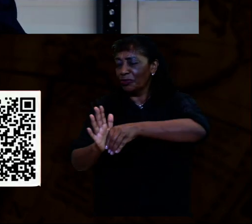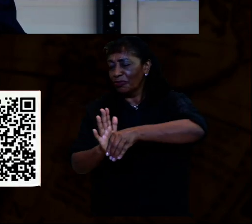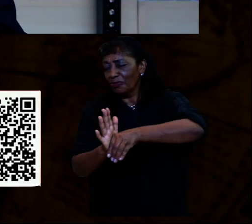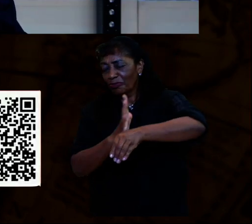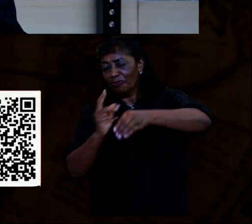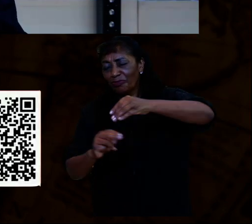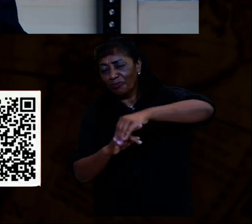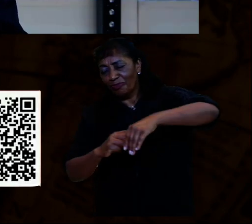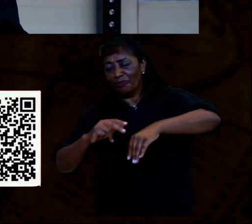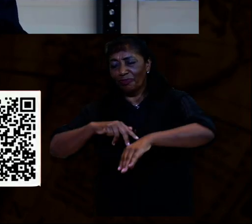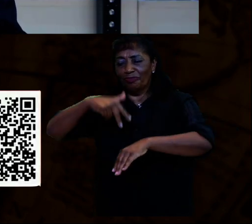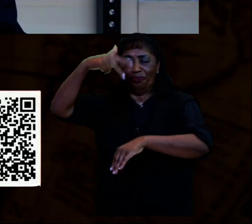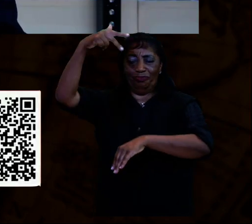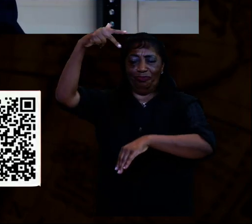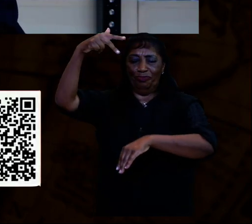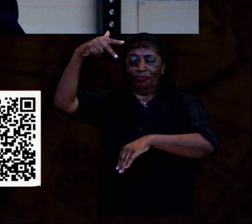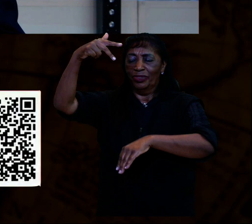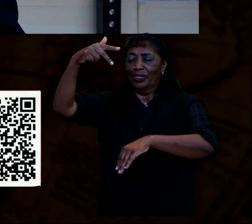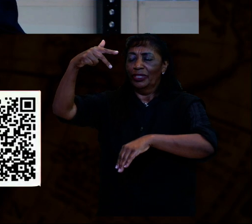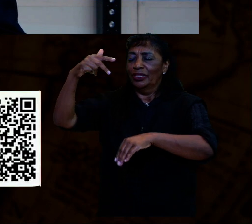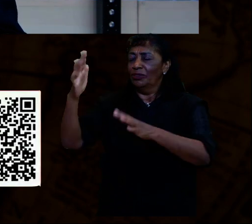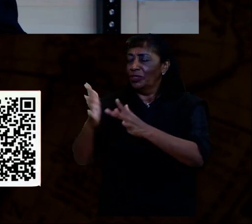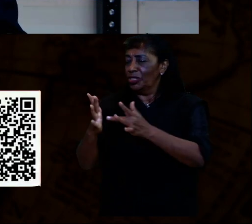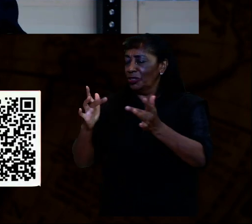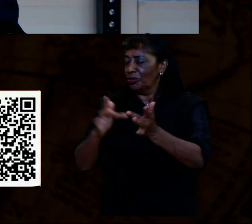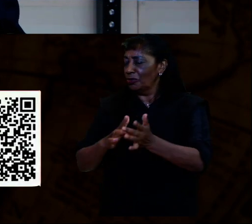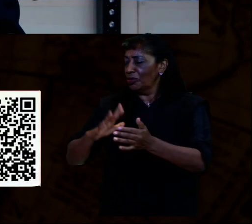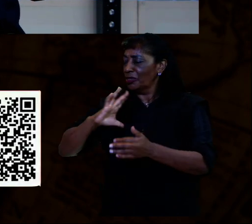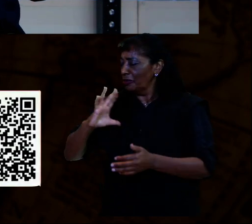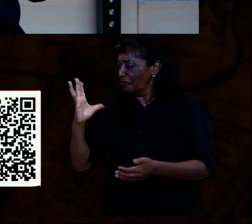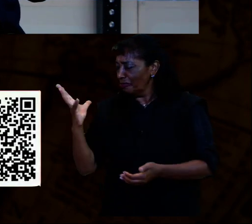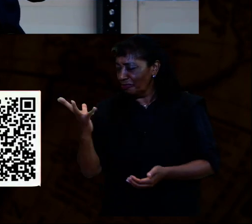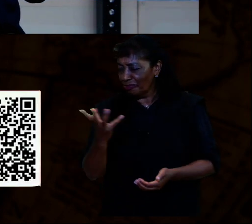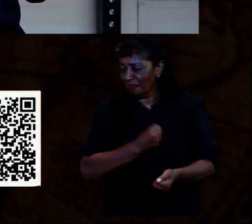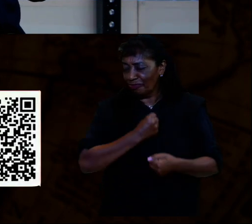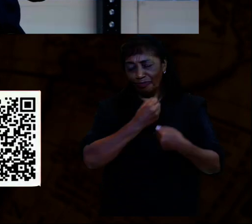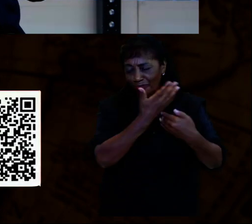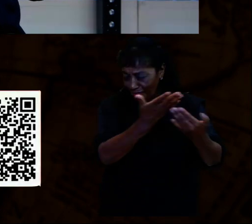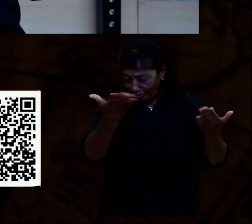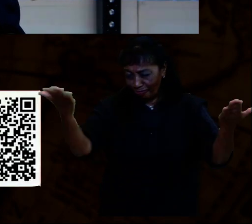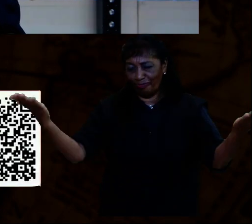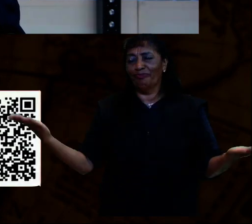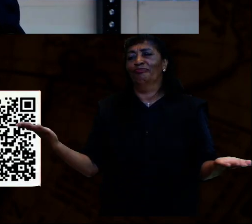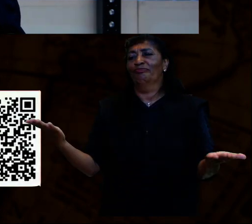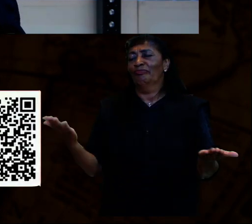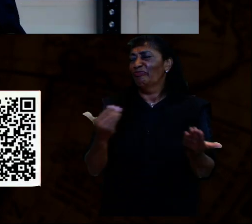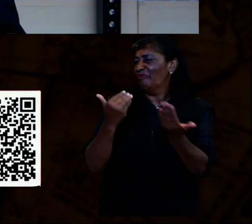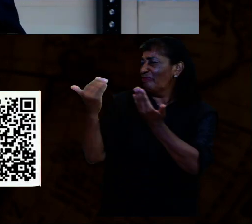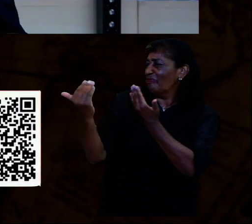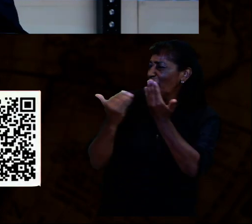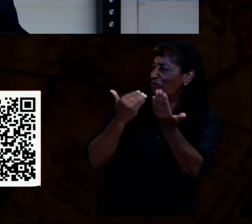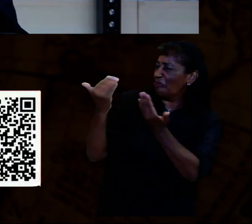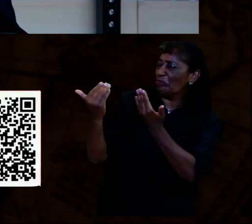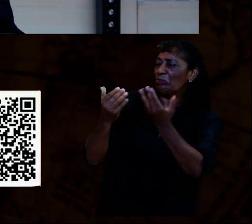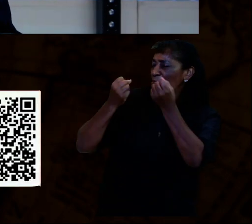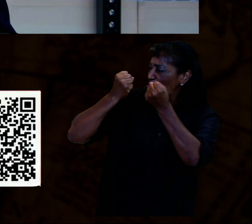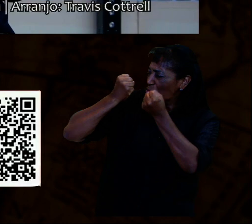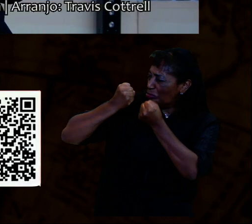vida e a sua vida, e sabendo que nada se compara ao poder que existe no Senhor. Vamos adorar